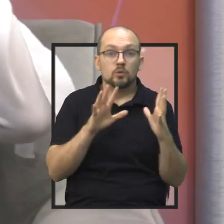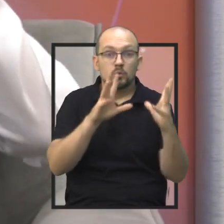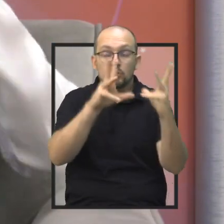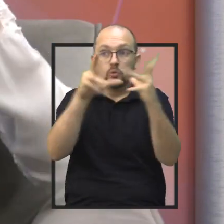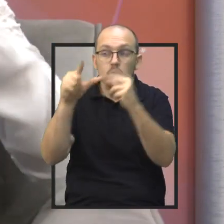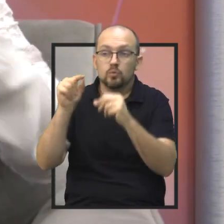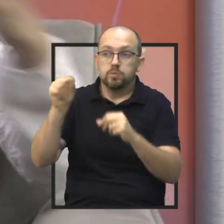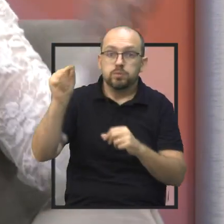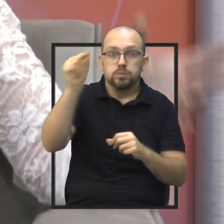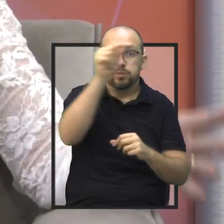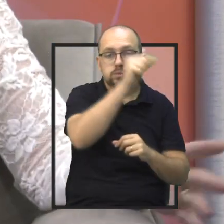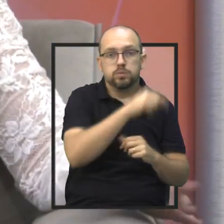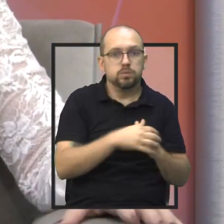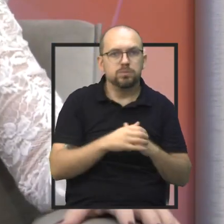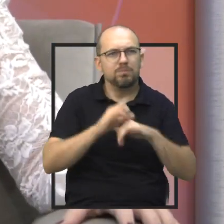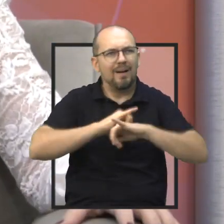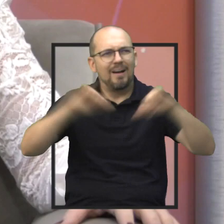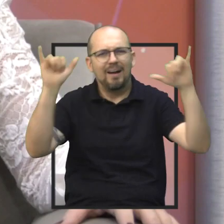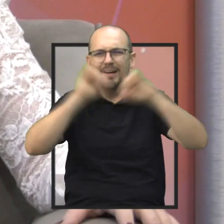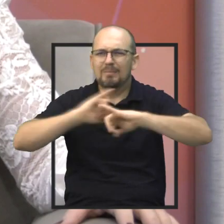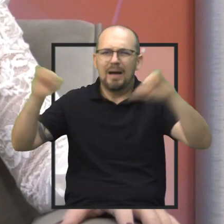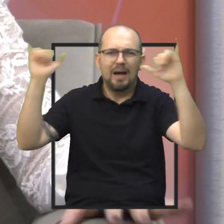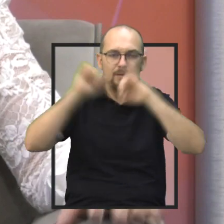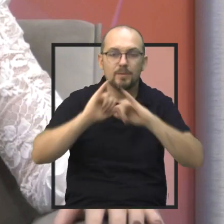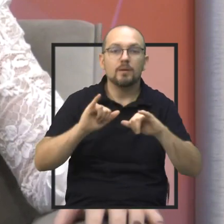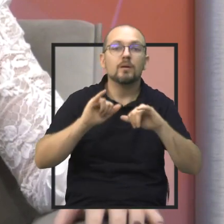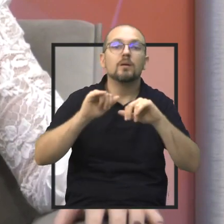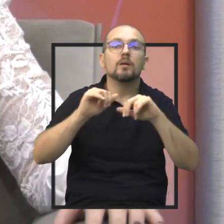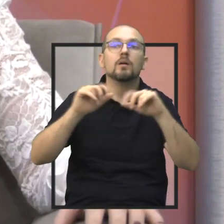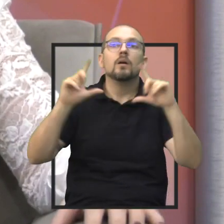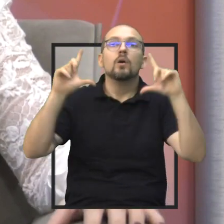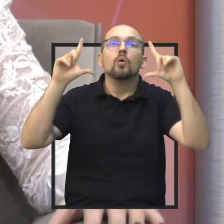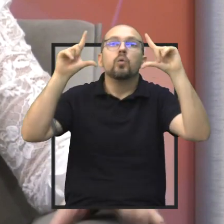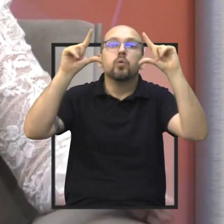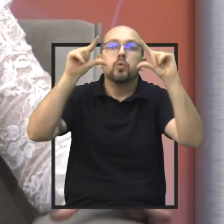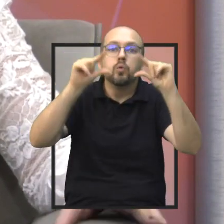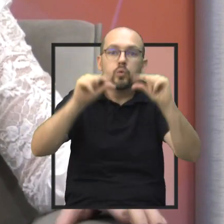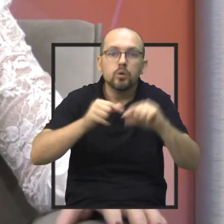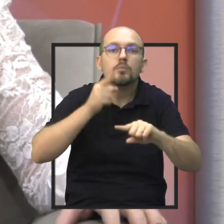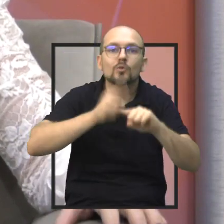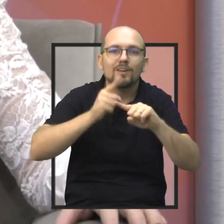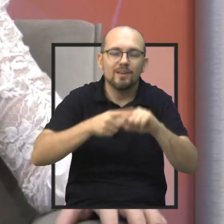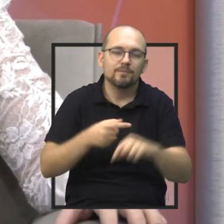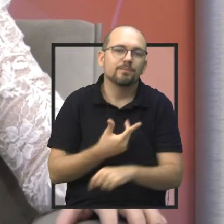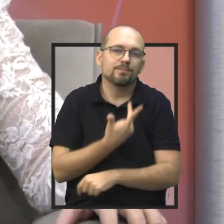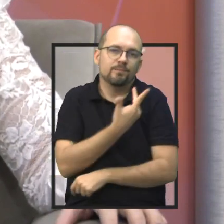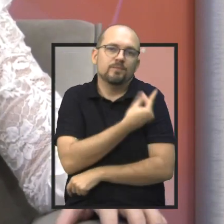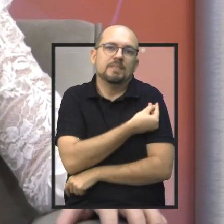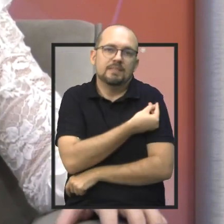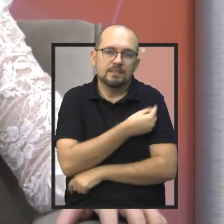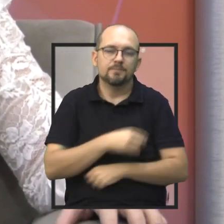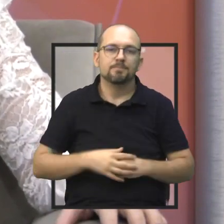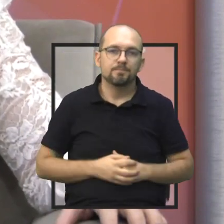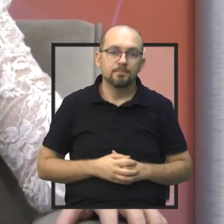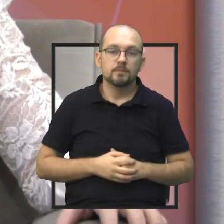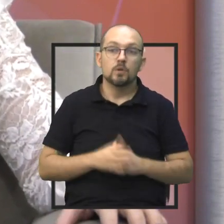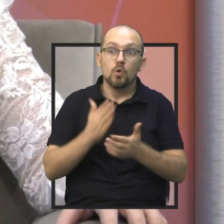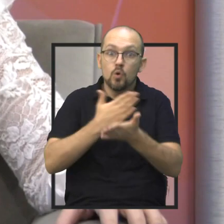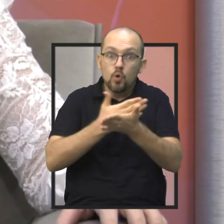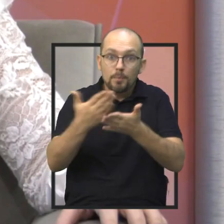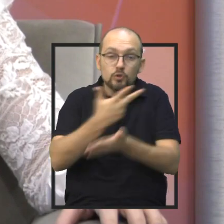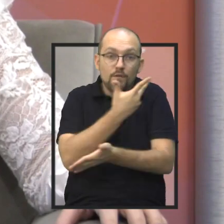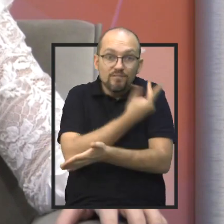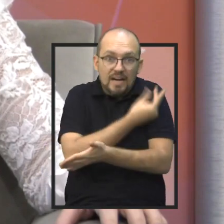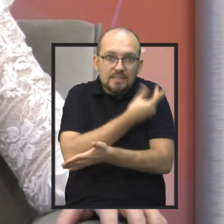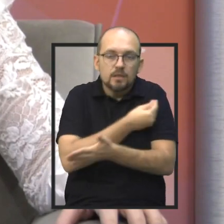todas as redes de telecomunicações, foi após a vacina, né? Não há dúvida que esse cenário mudou depois do início